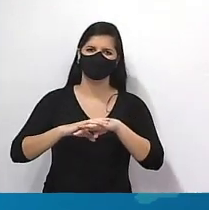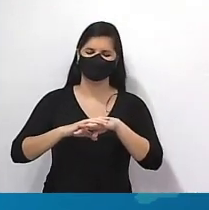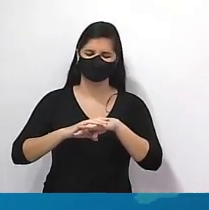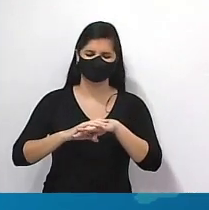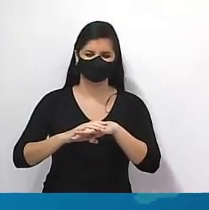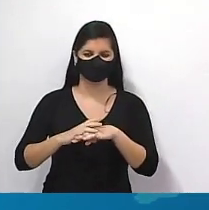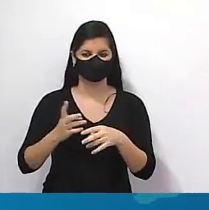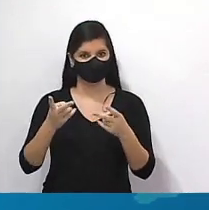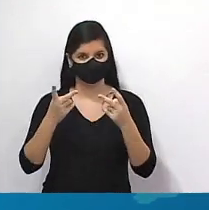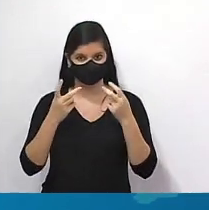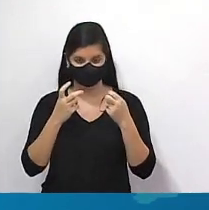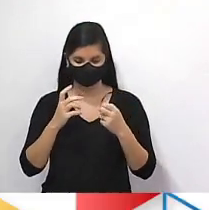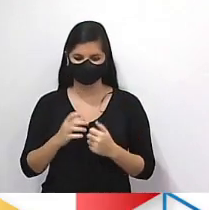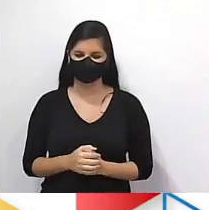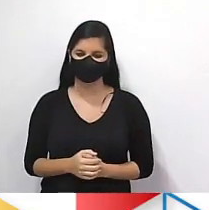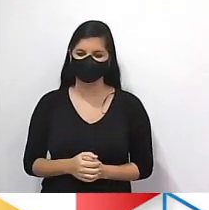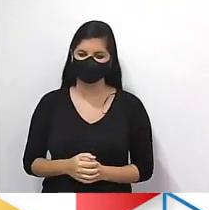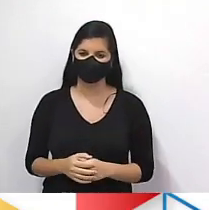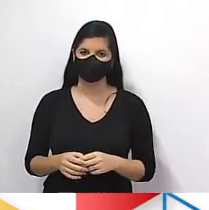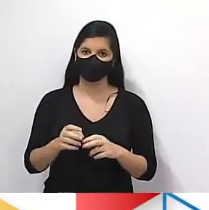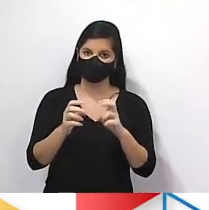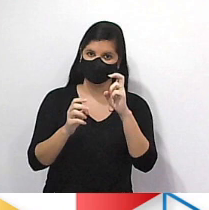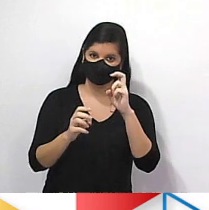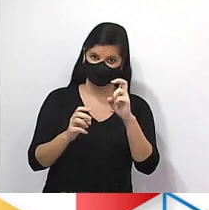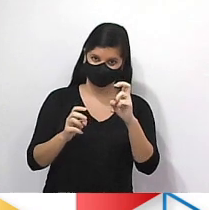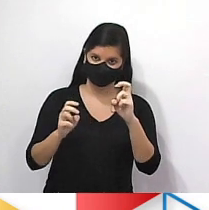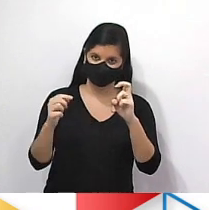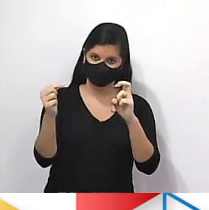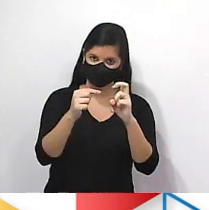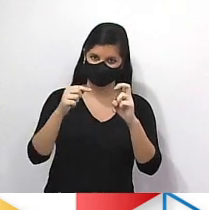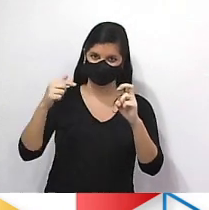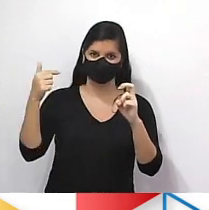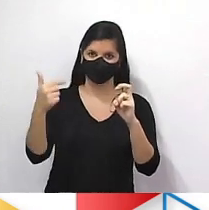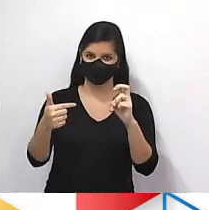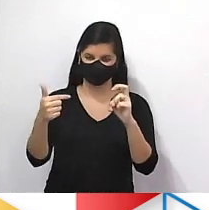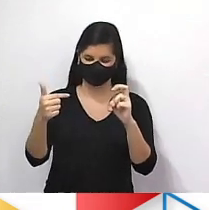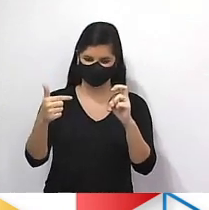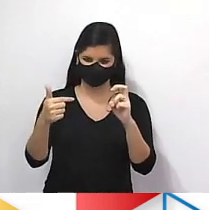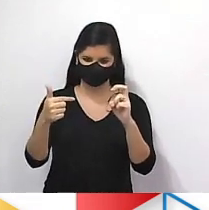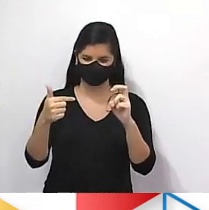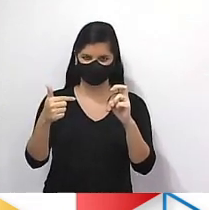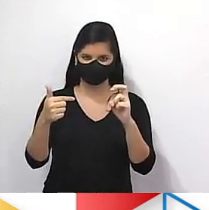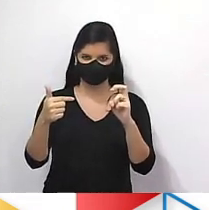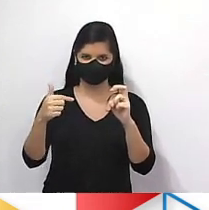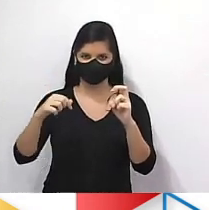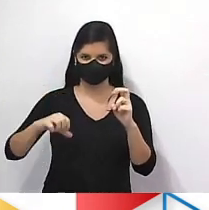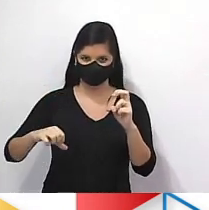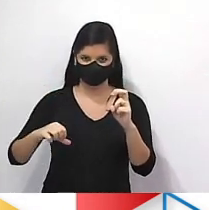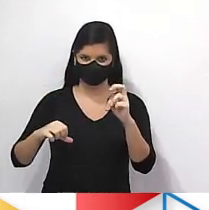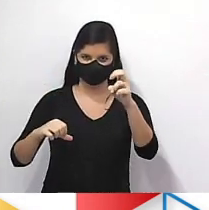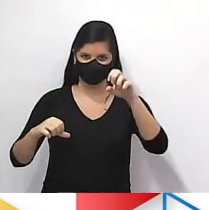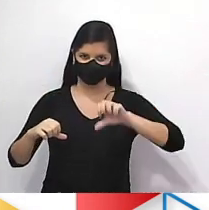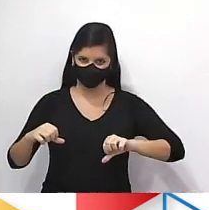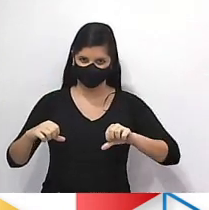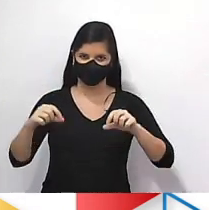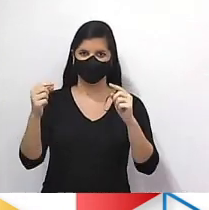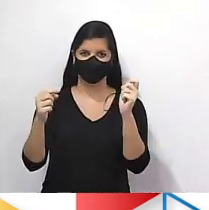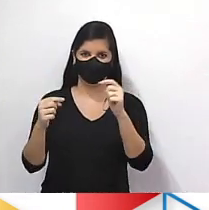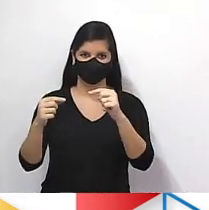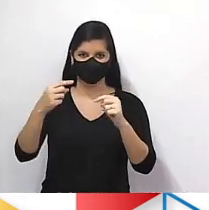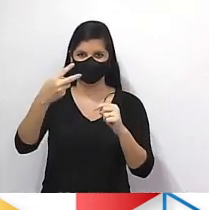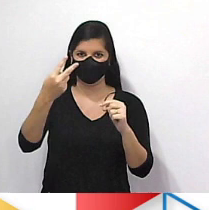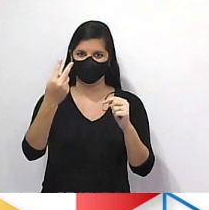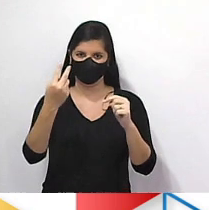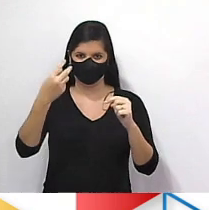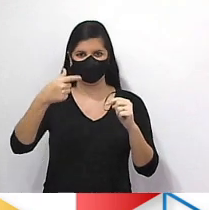Preste atenção e vem comigo, ó. Eu vou tirar 5 nonos menos, né? 5 nonos menos